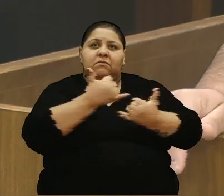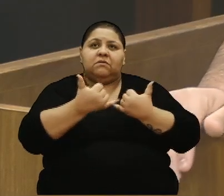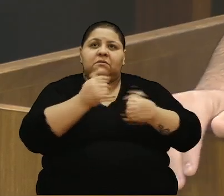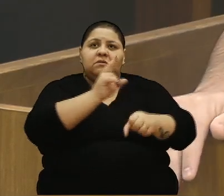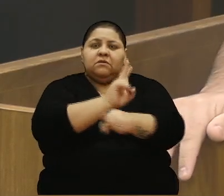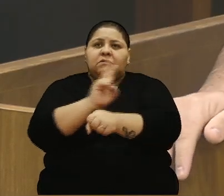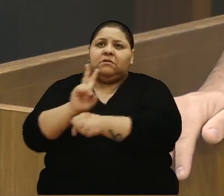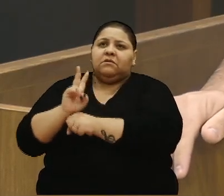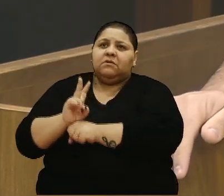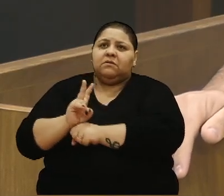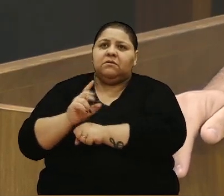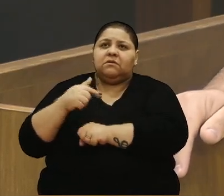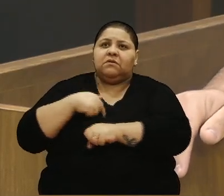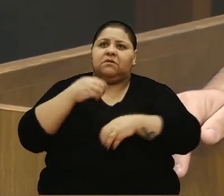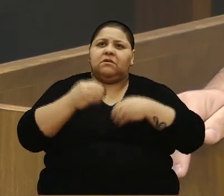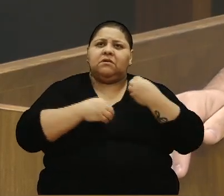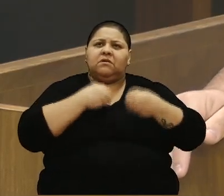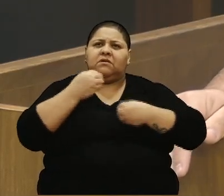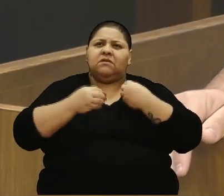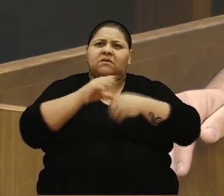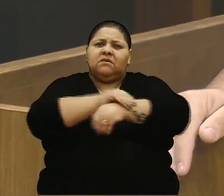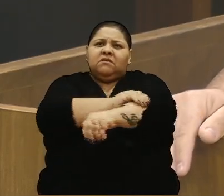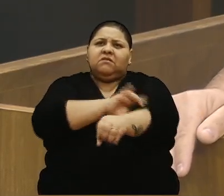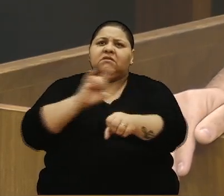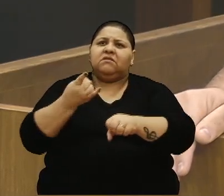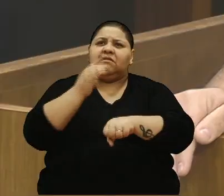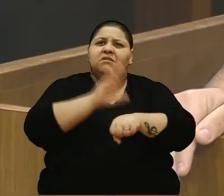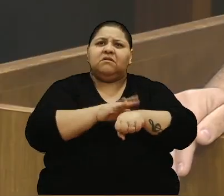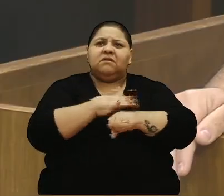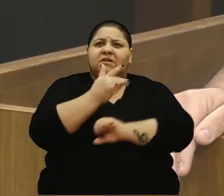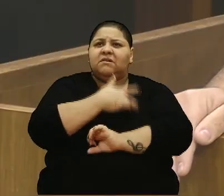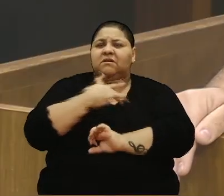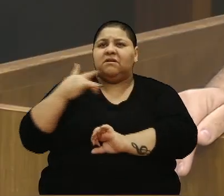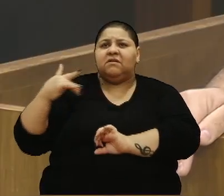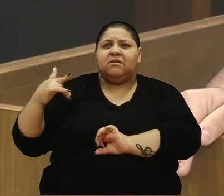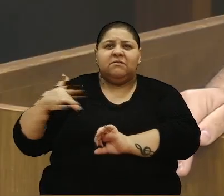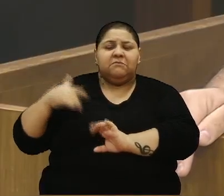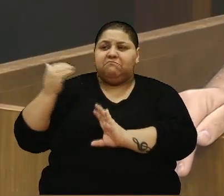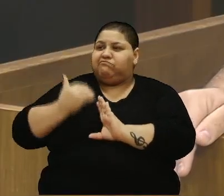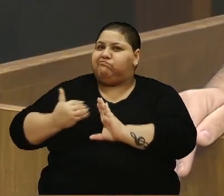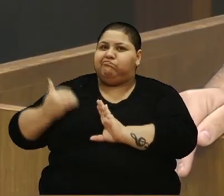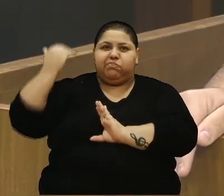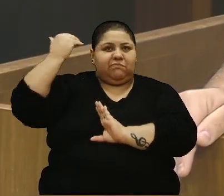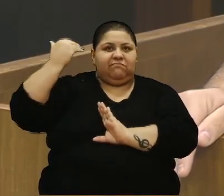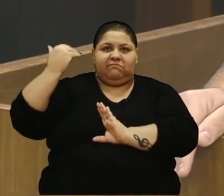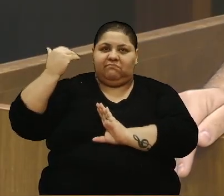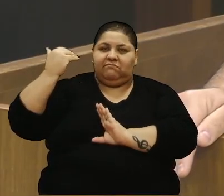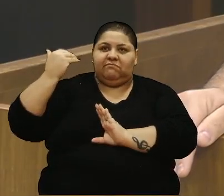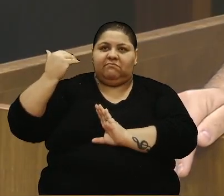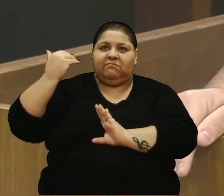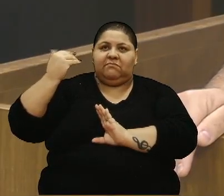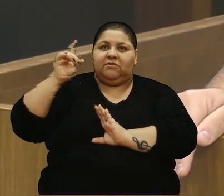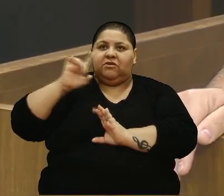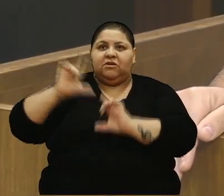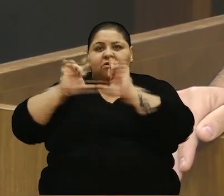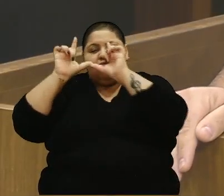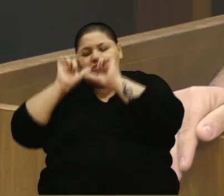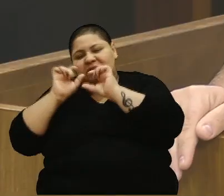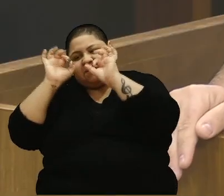cuidar. E eu senti, nesses últimos tempos, que minha saúde está no seu ápice, né? De não dormir